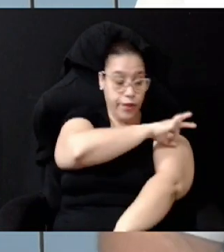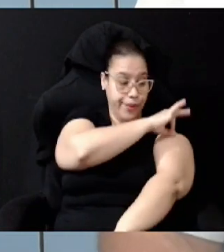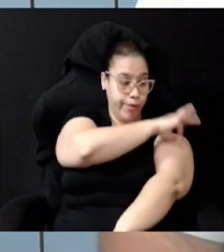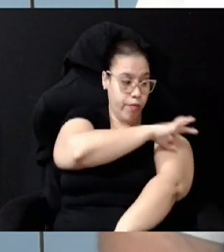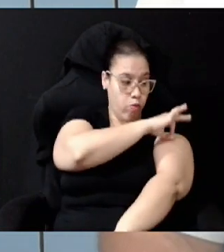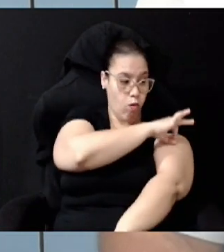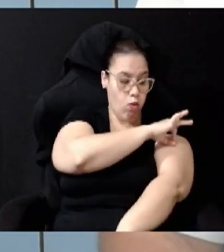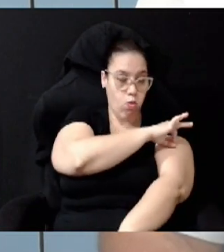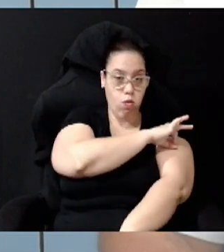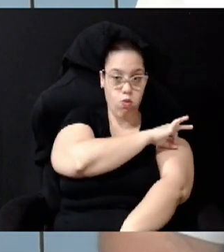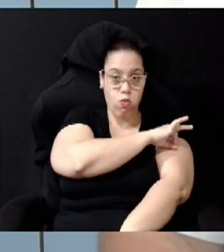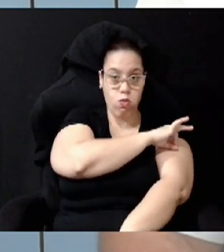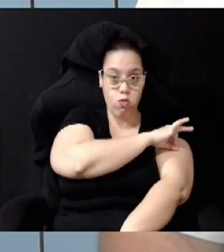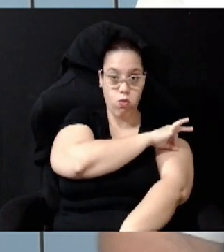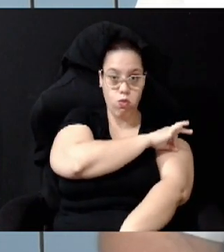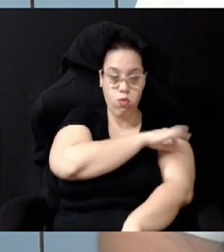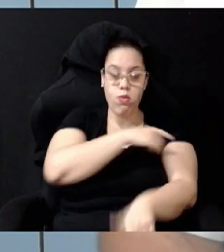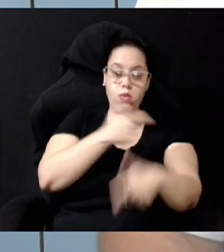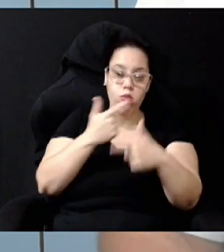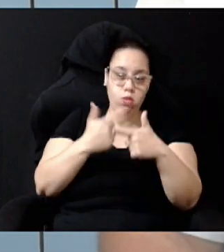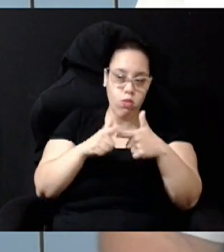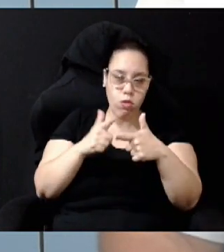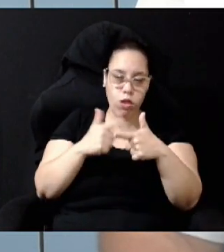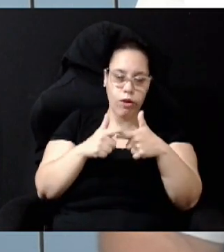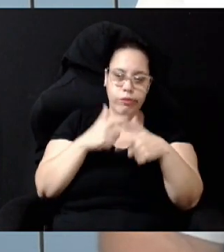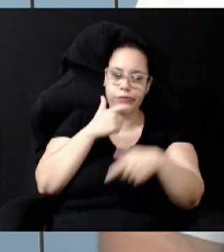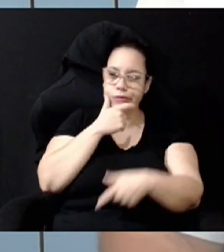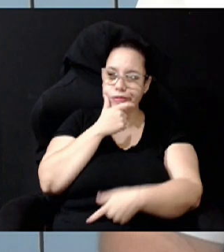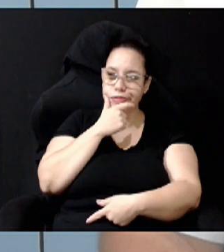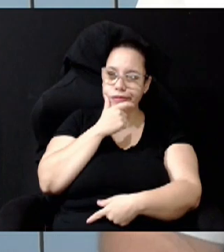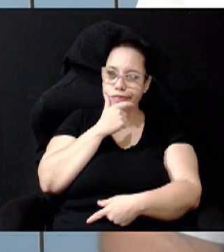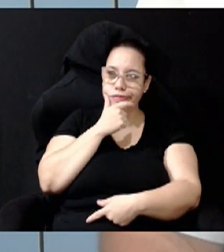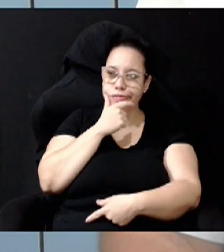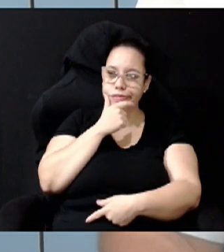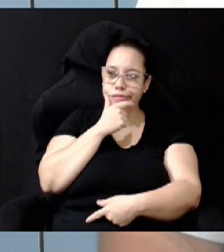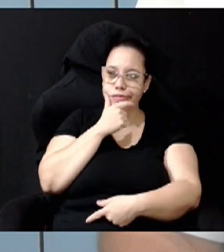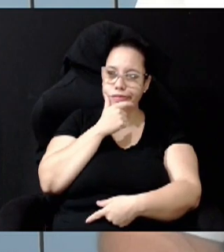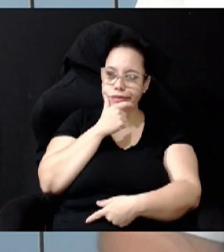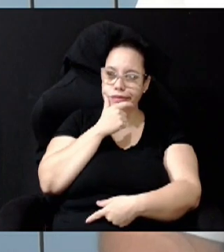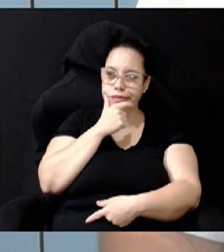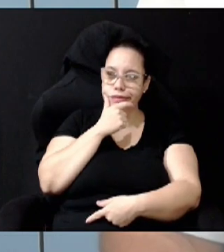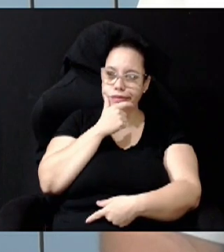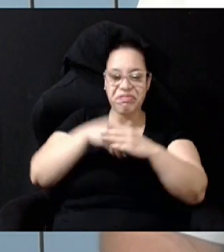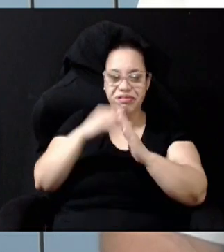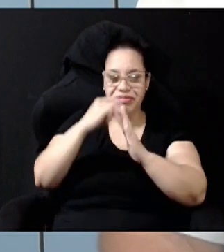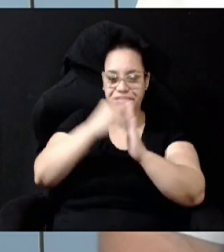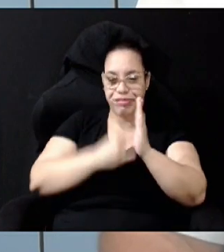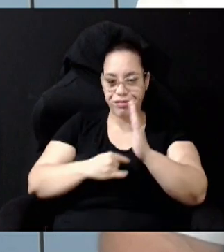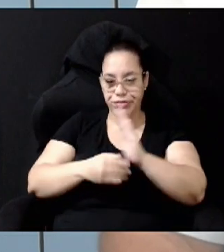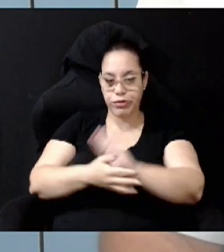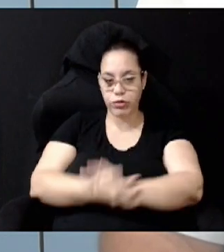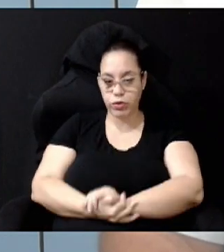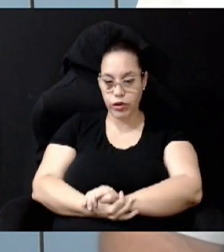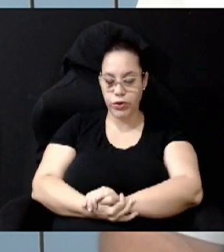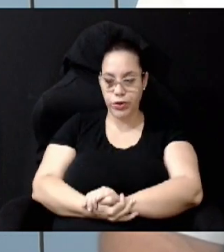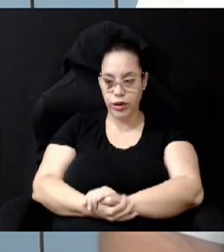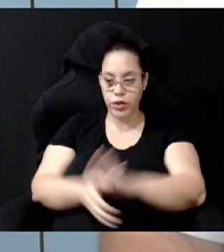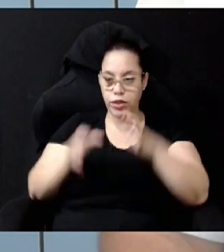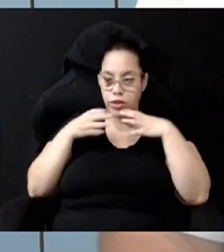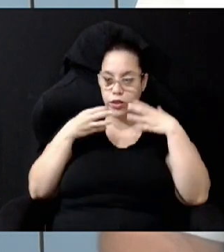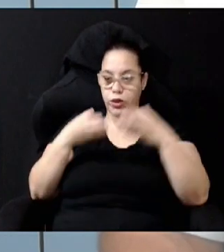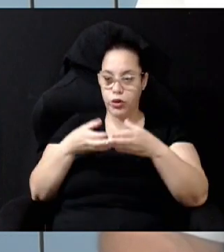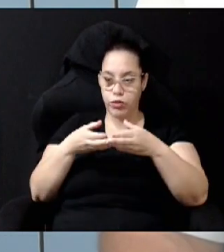em consequência disso, e dentro do regimento da Conferência Nacional, os